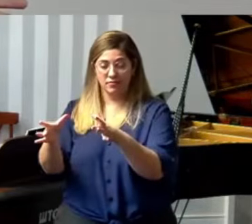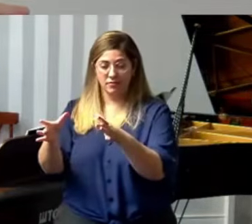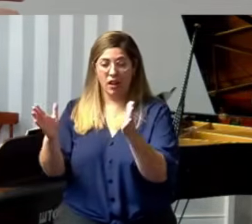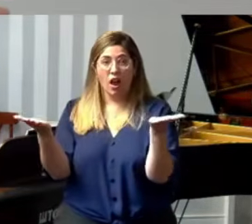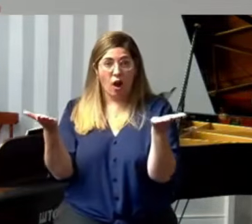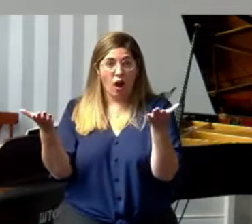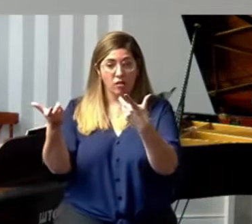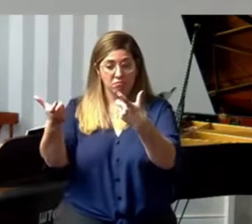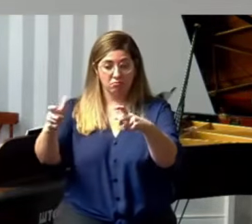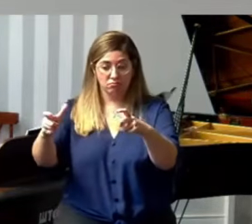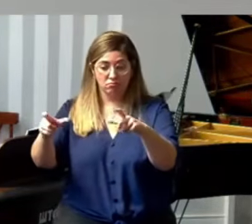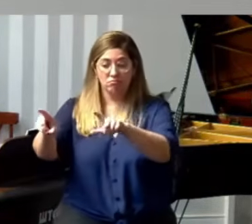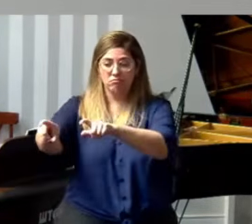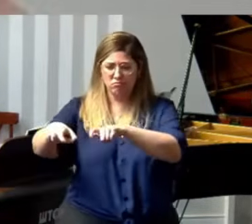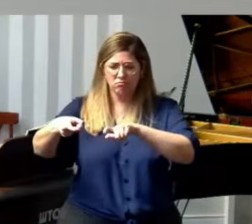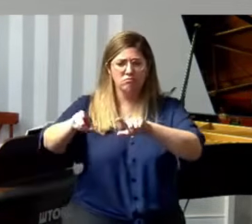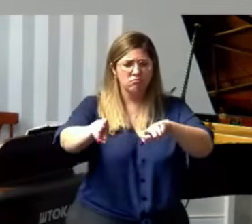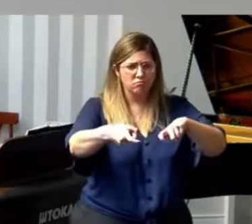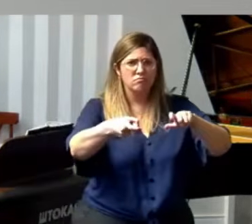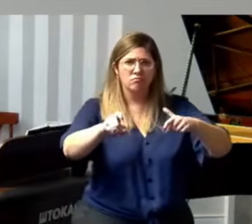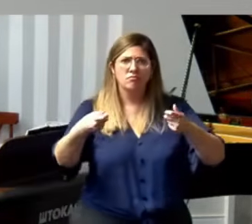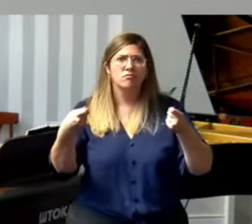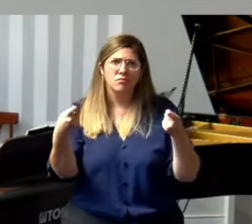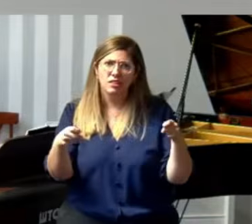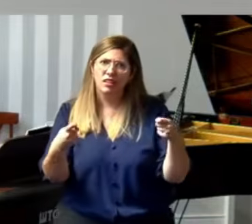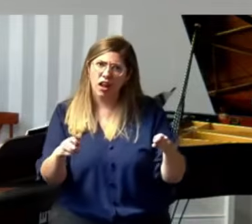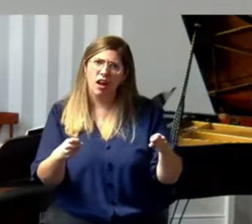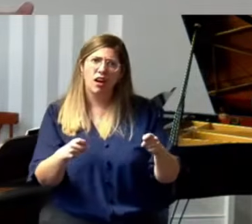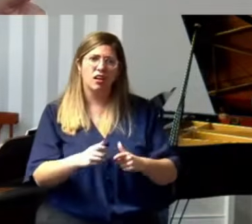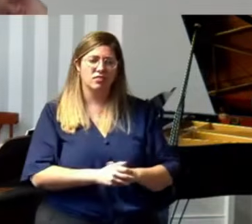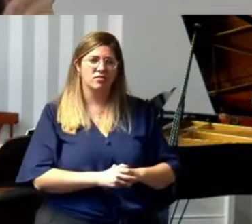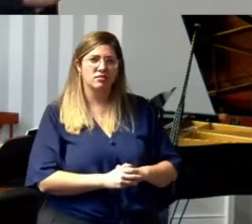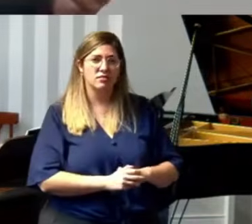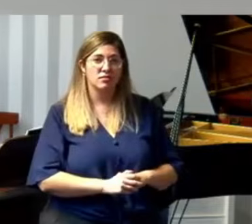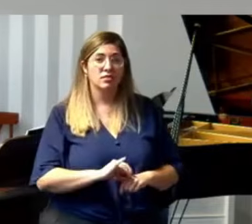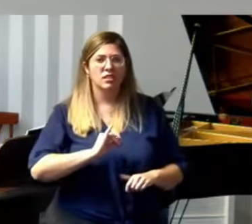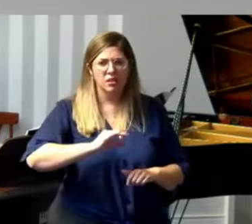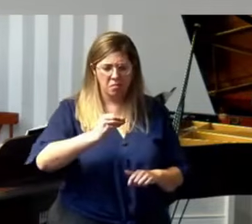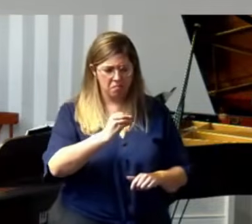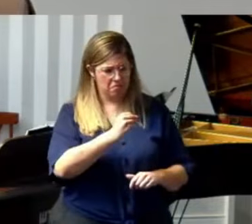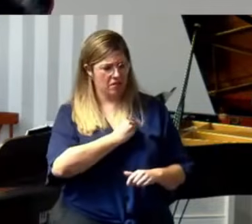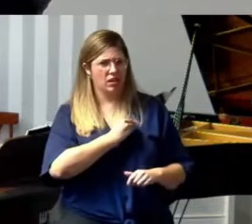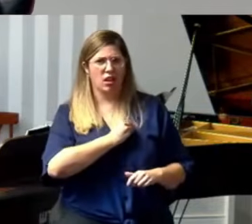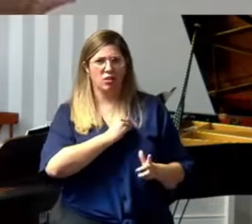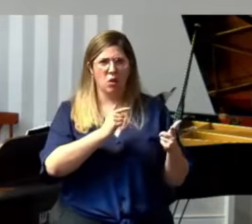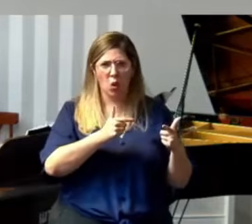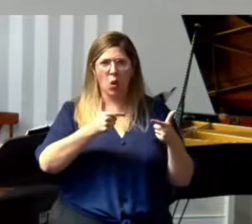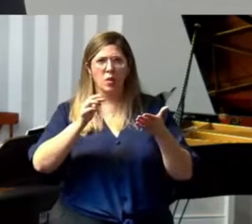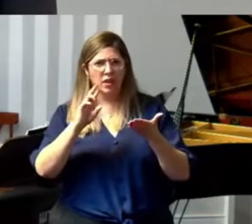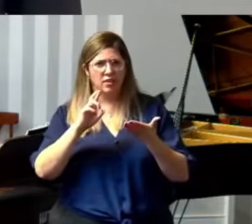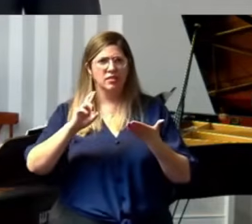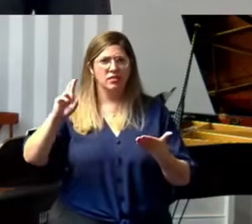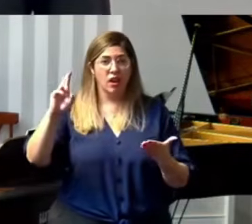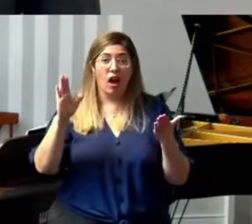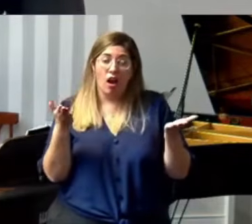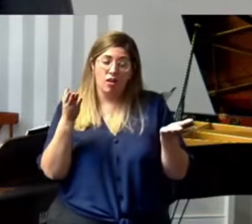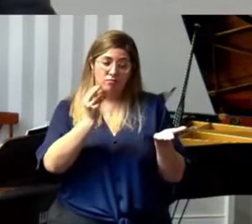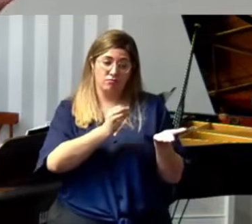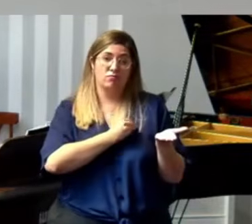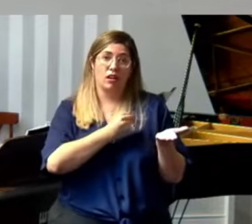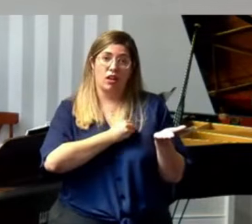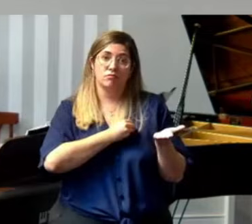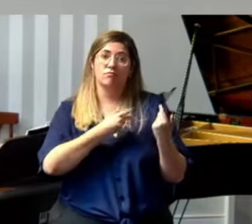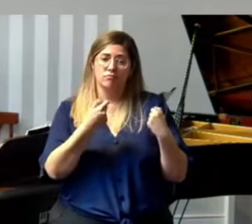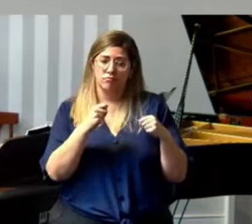óbvia é: o ser humano está sendo expulso do jardim porque pecou contra Deus. E uma vez que se tornou pecador, e uma vez que o pecado faz parte agora da sua